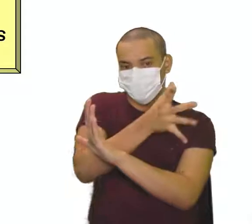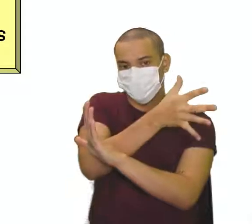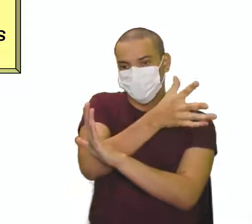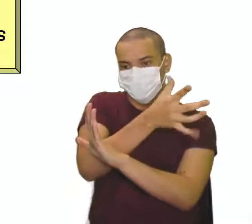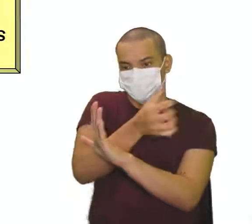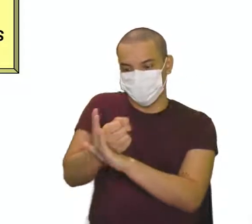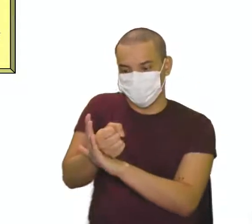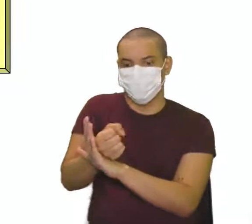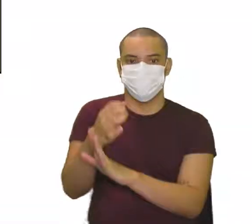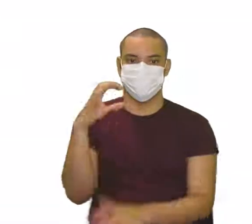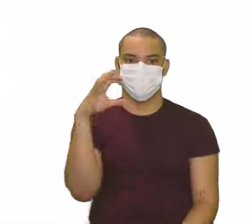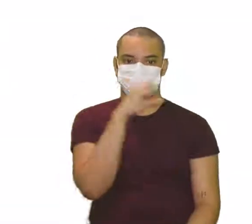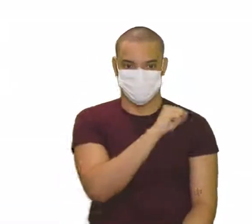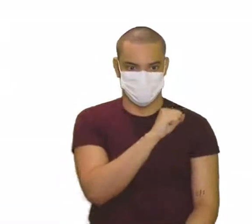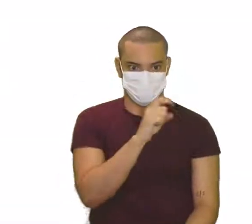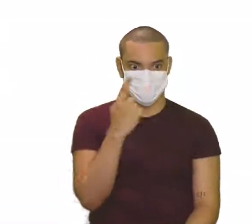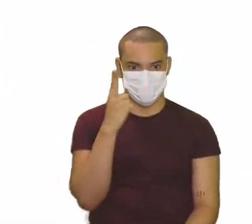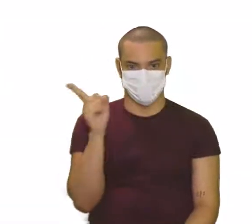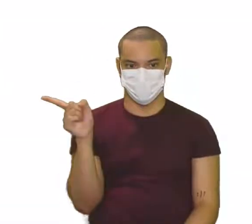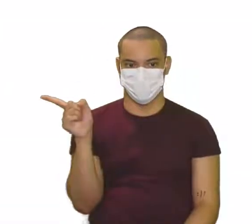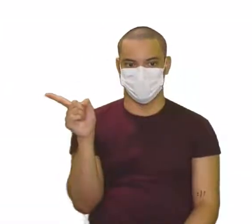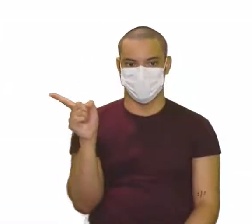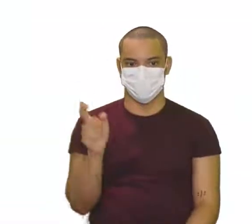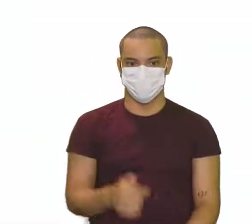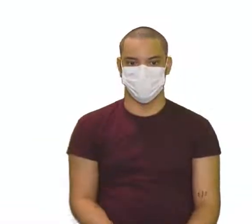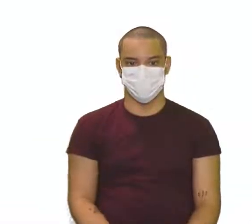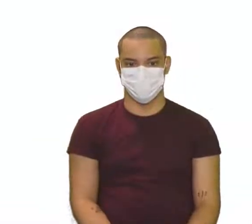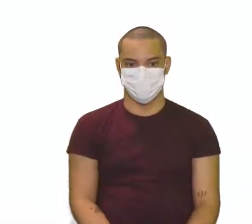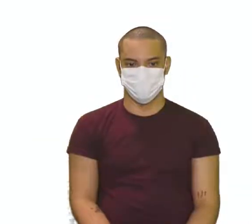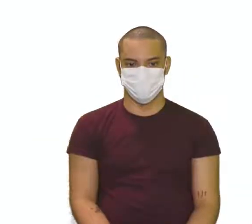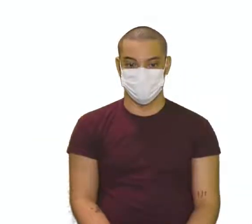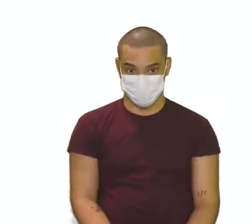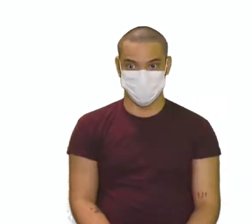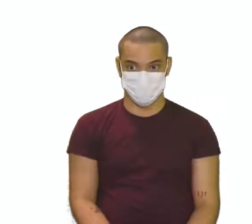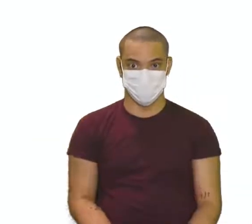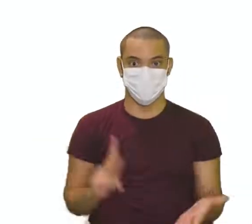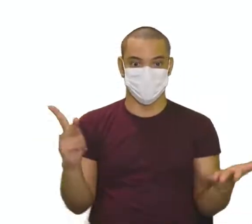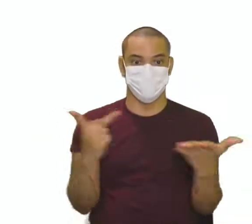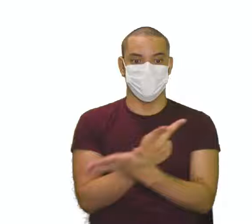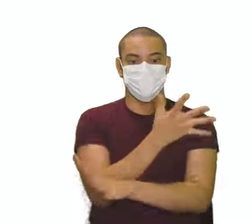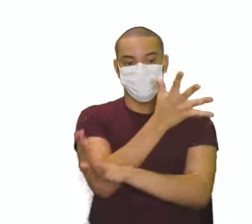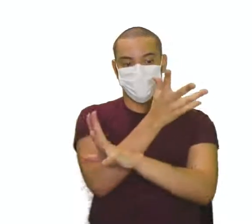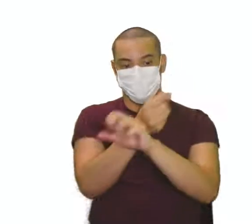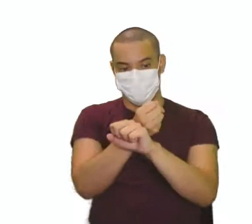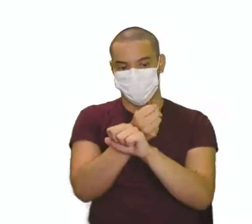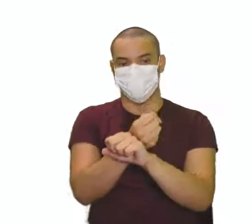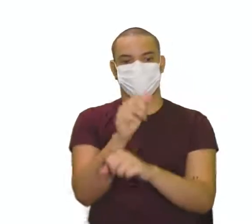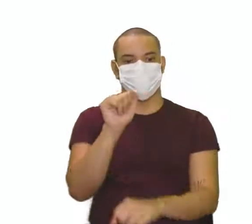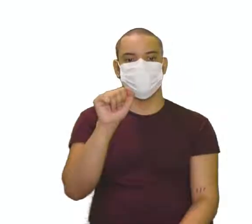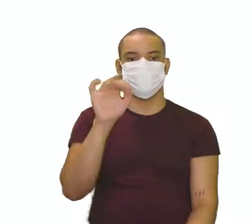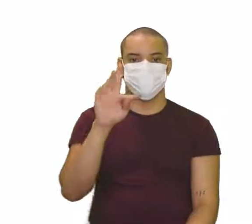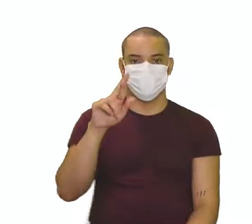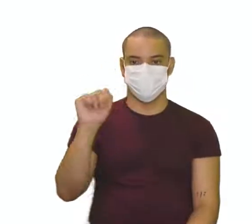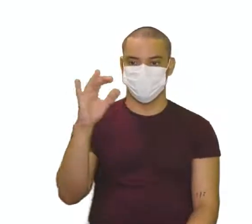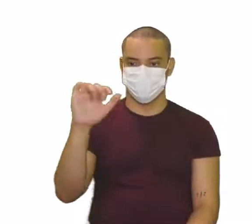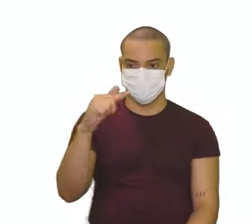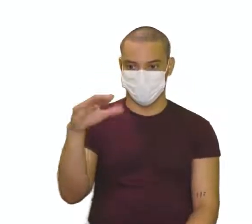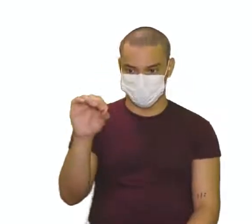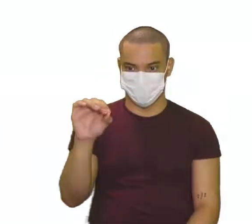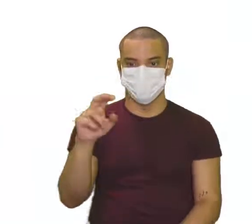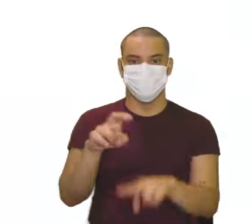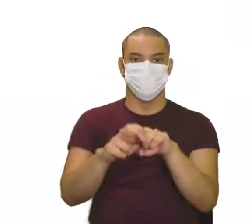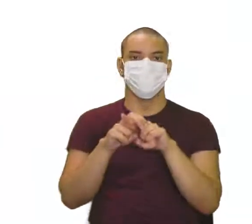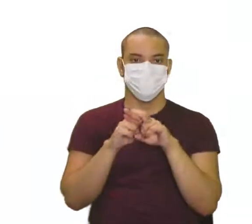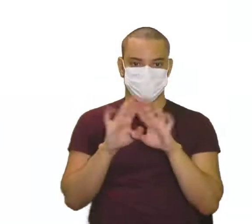nosso ímã, ok? Olha só, se liga ali, a atração, tá, pessoal? Então, substâncias